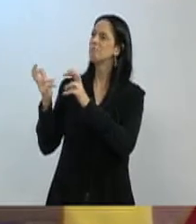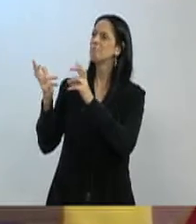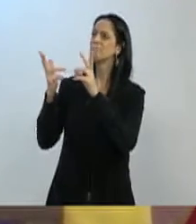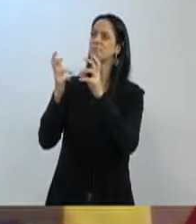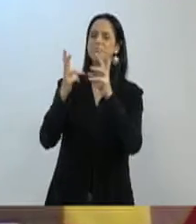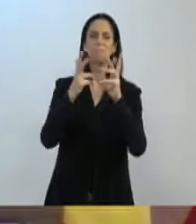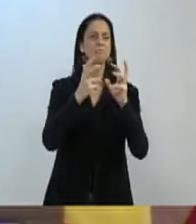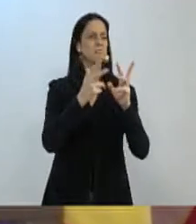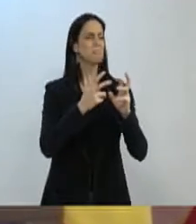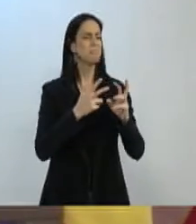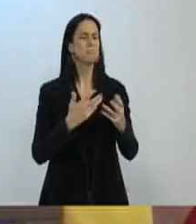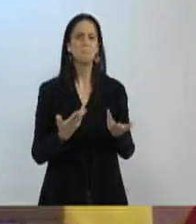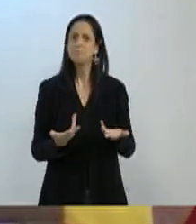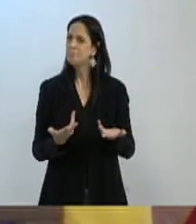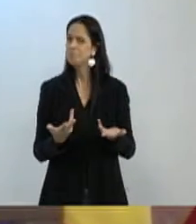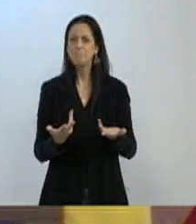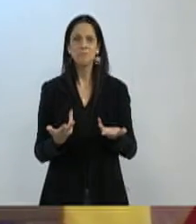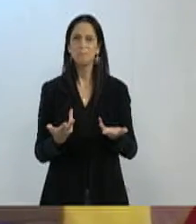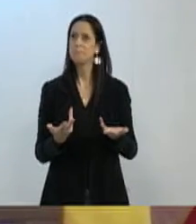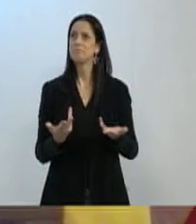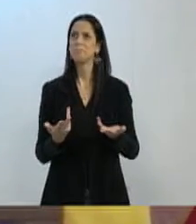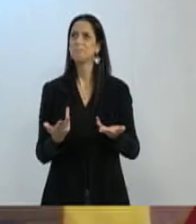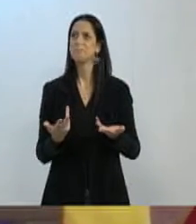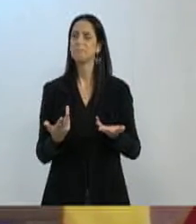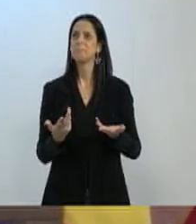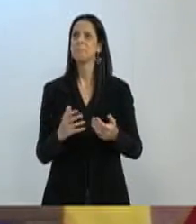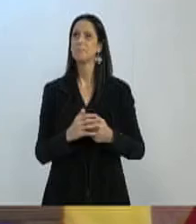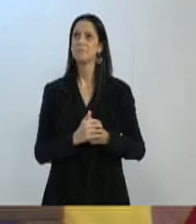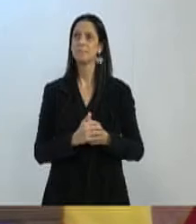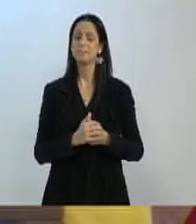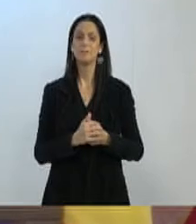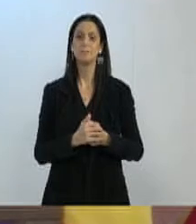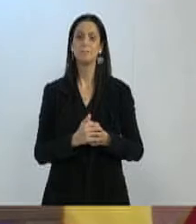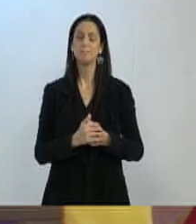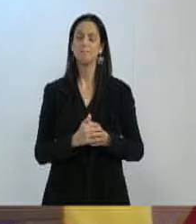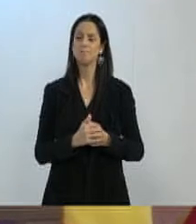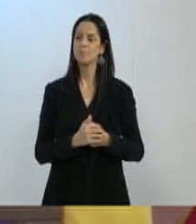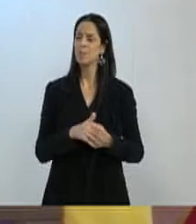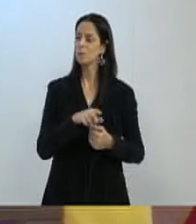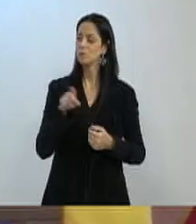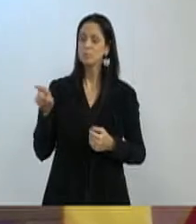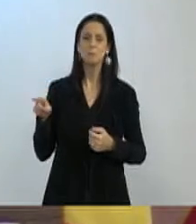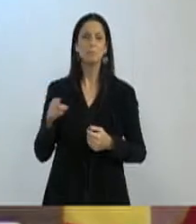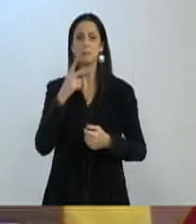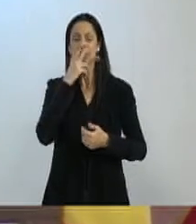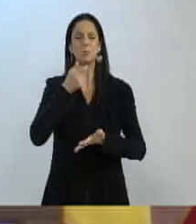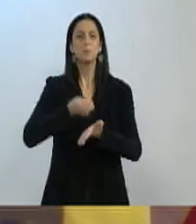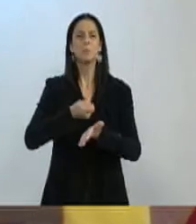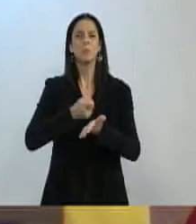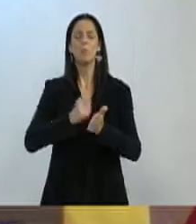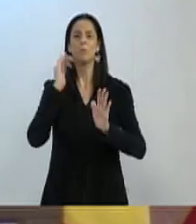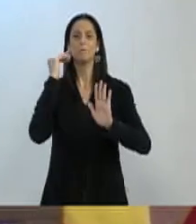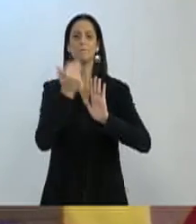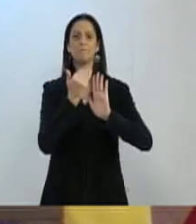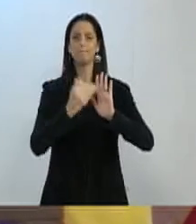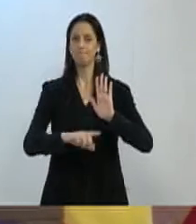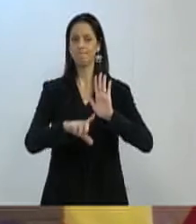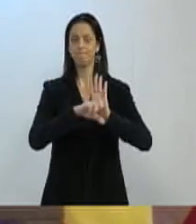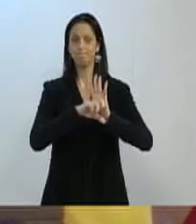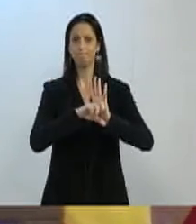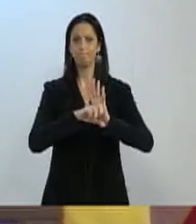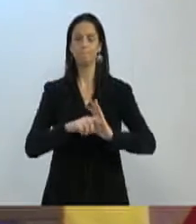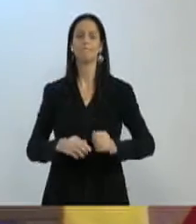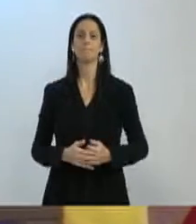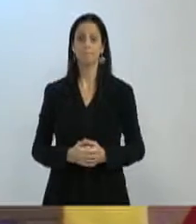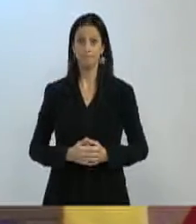essa, vamos dizer assim, a cobrança ou a aplicação dessa legislação, para que